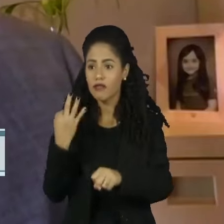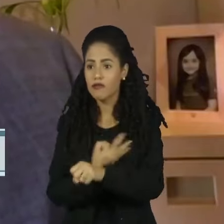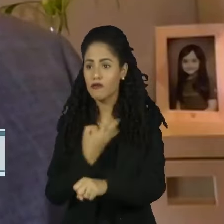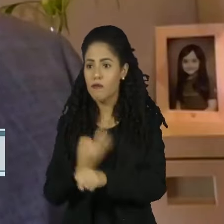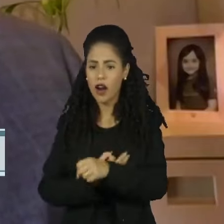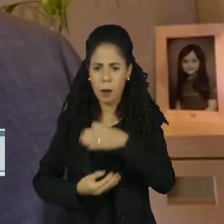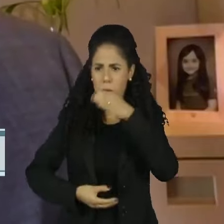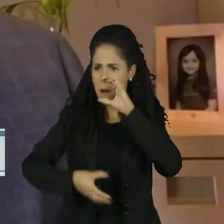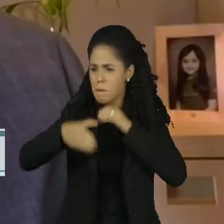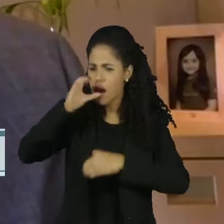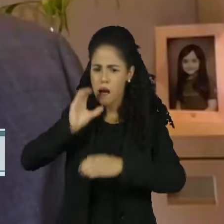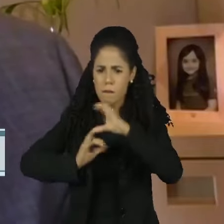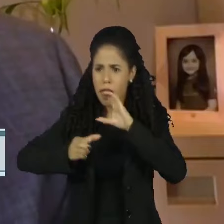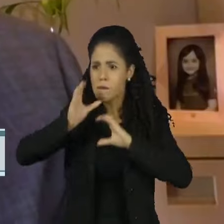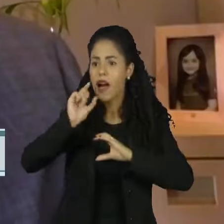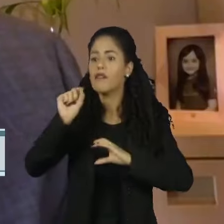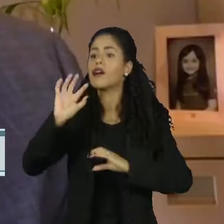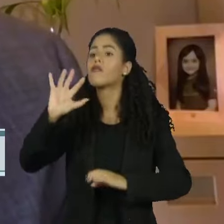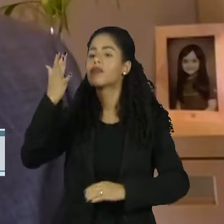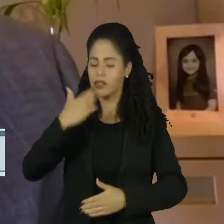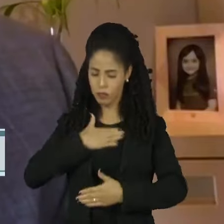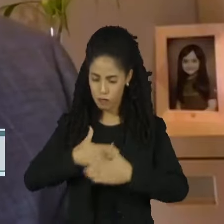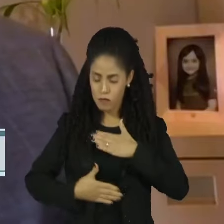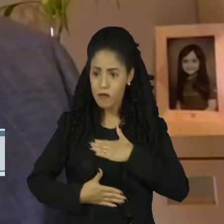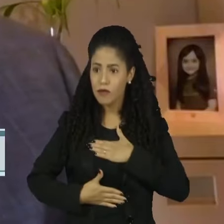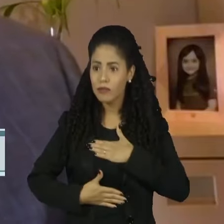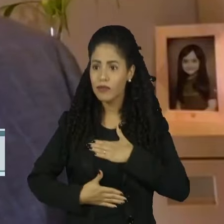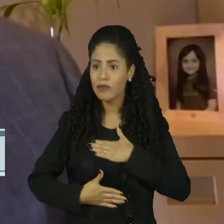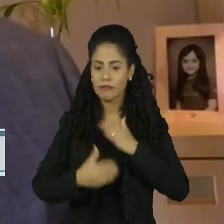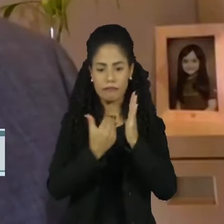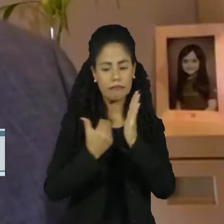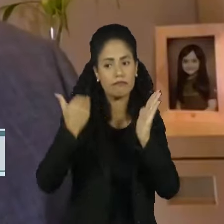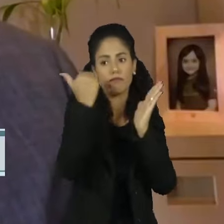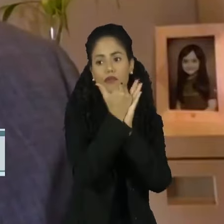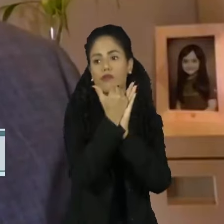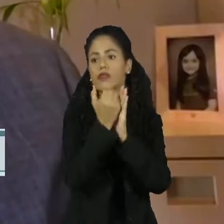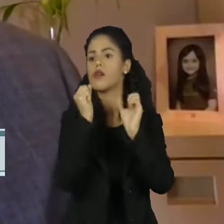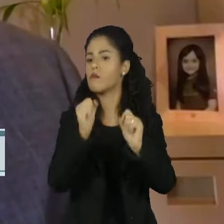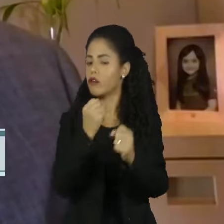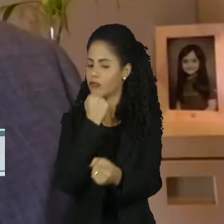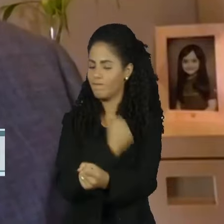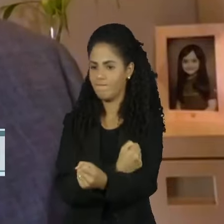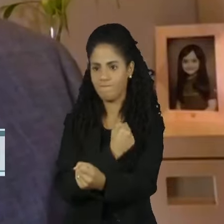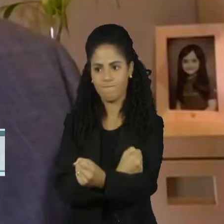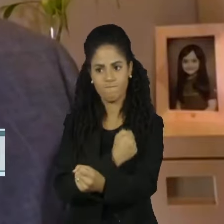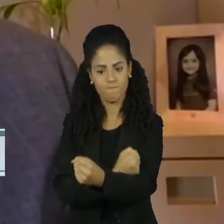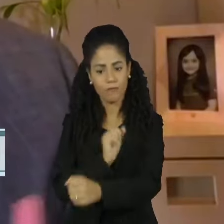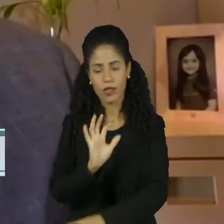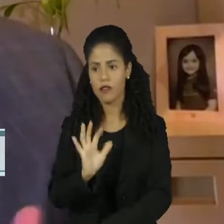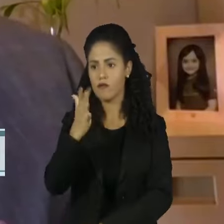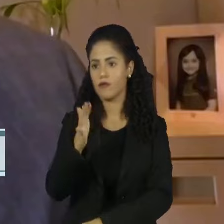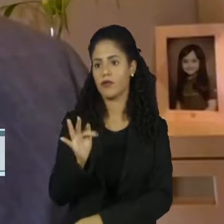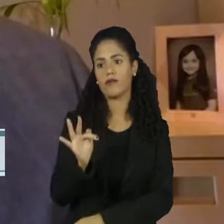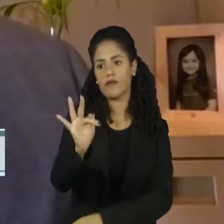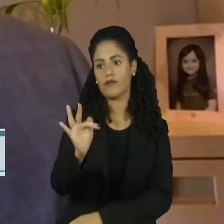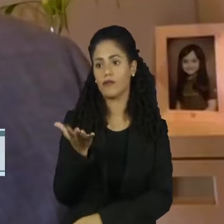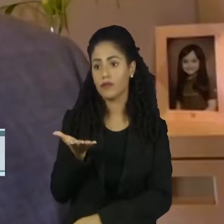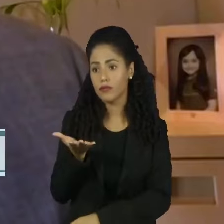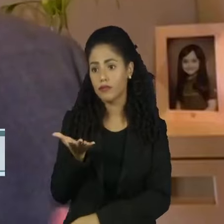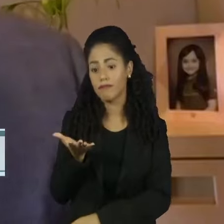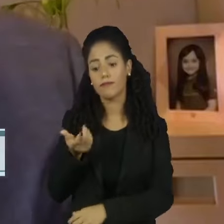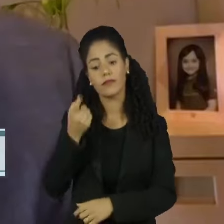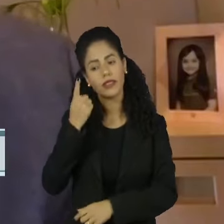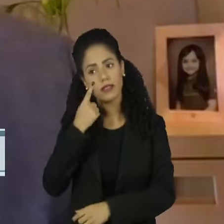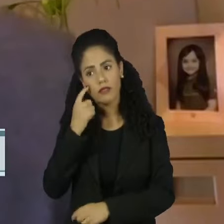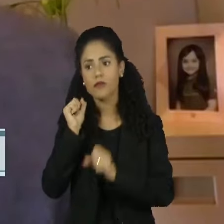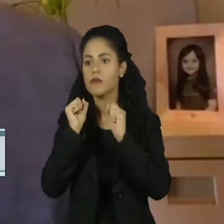Sempre que você é exposto a dose maior de uma substância que pode causar vício, pode causar adição, então você